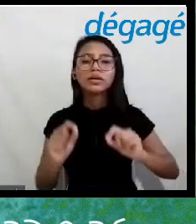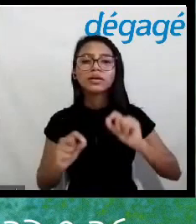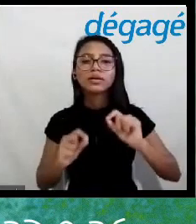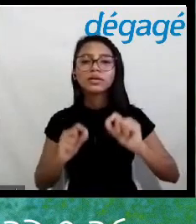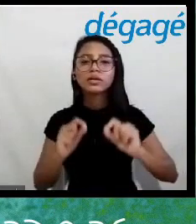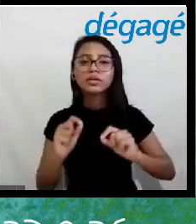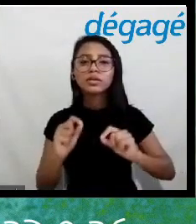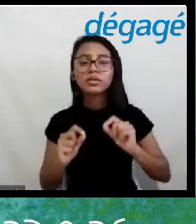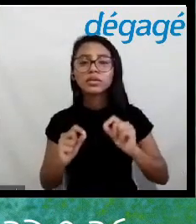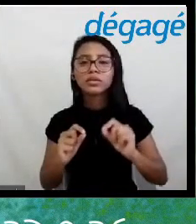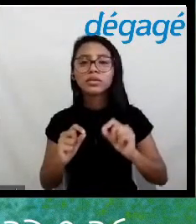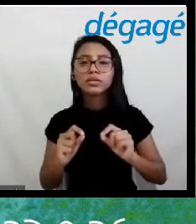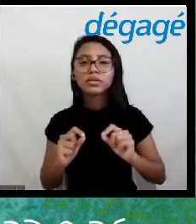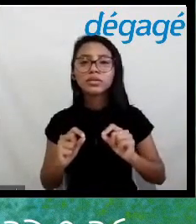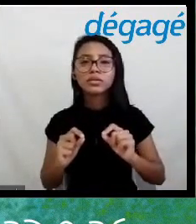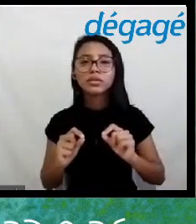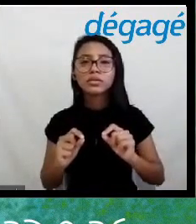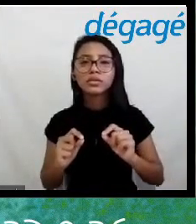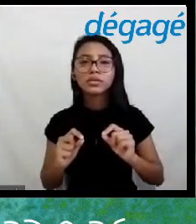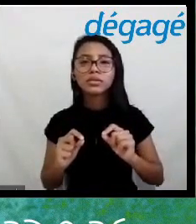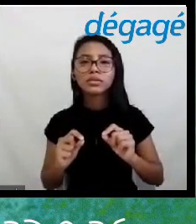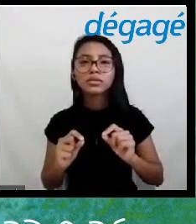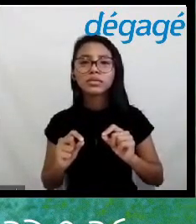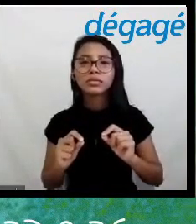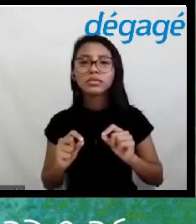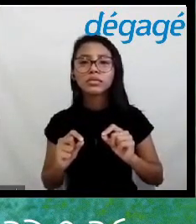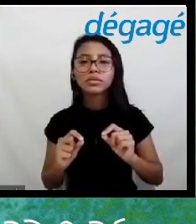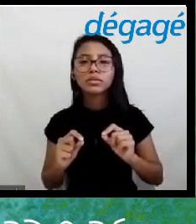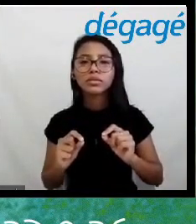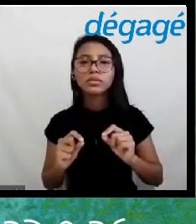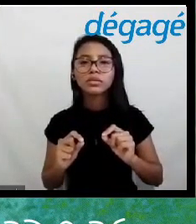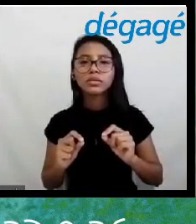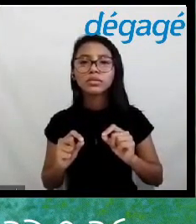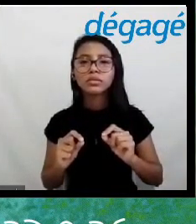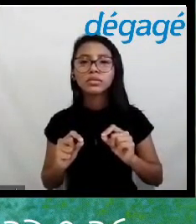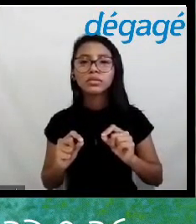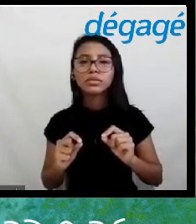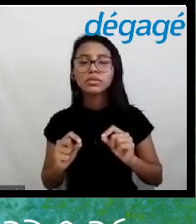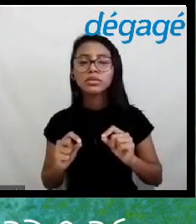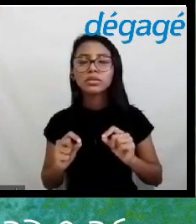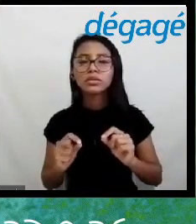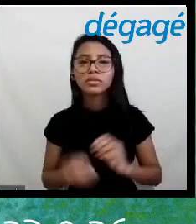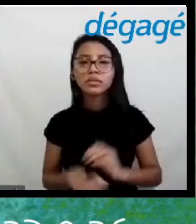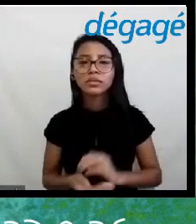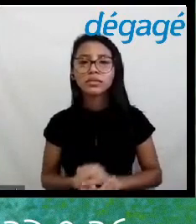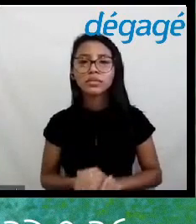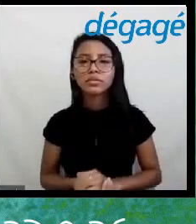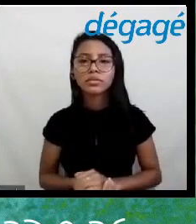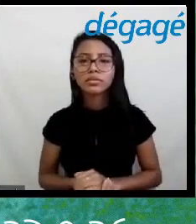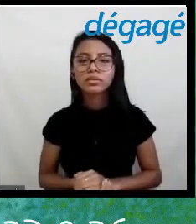enfim, acabei entrando na psicologia, acho que o que me deixou mais,